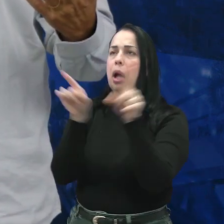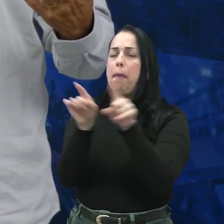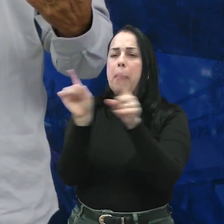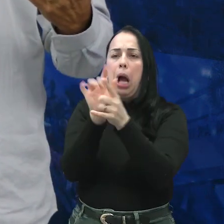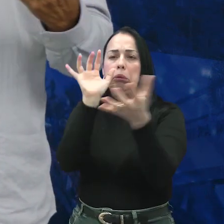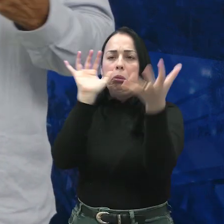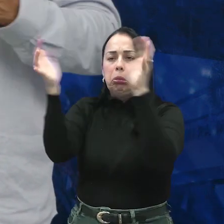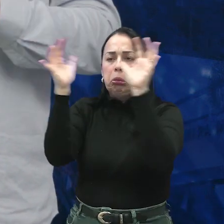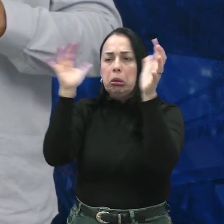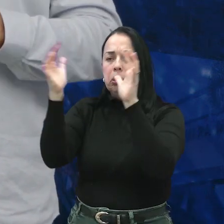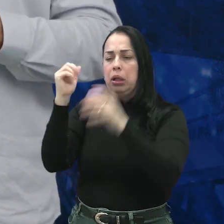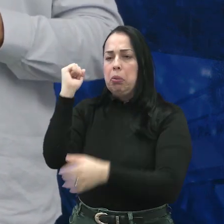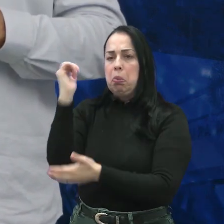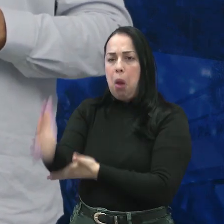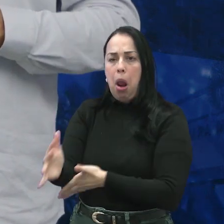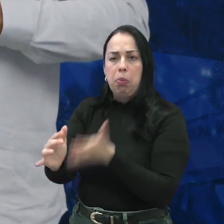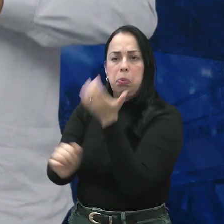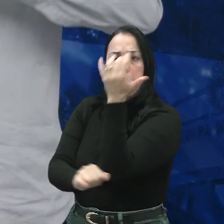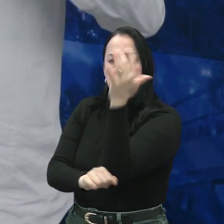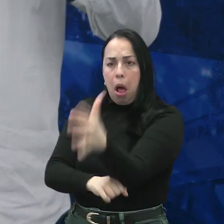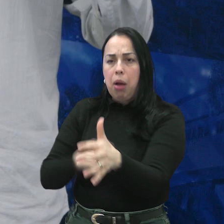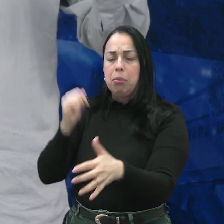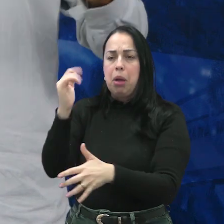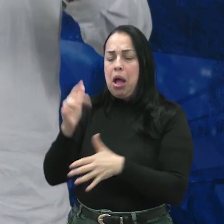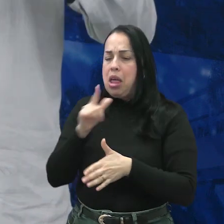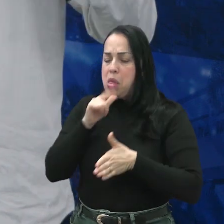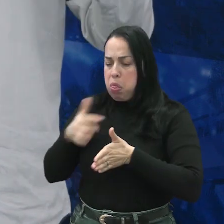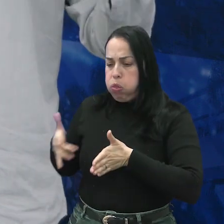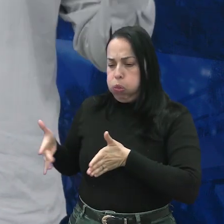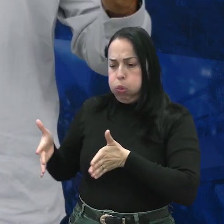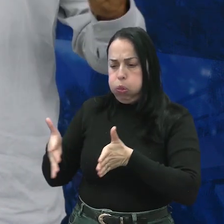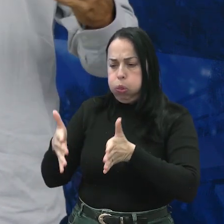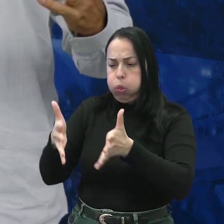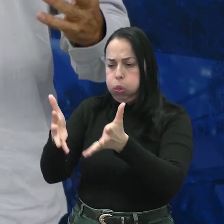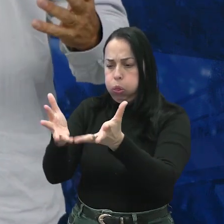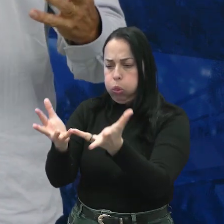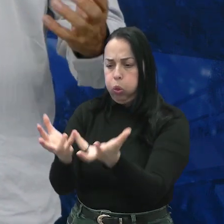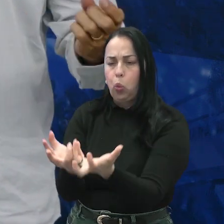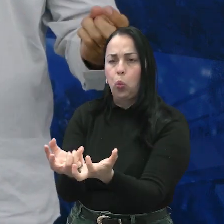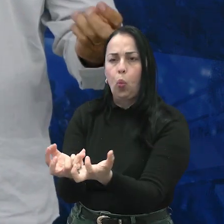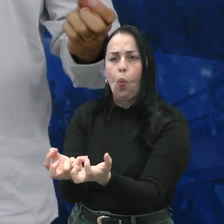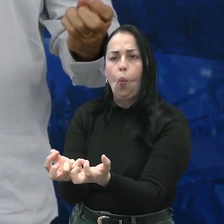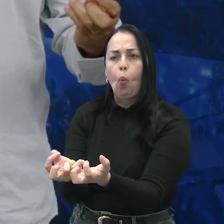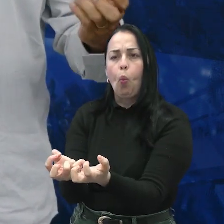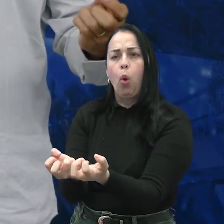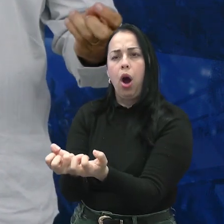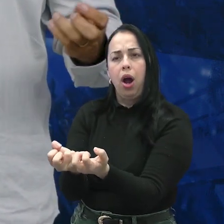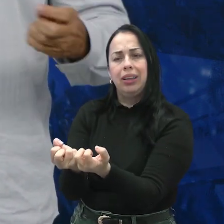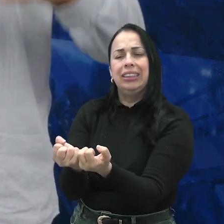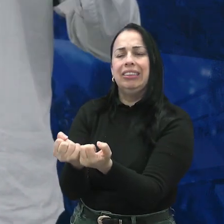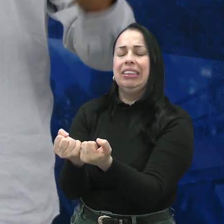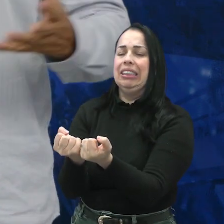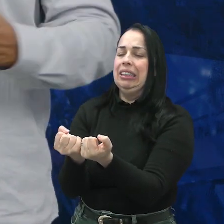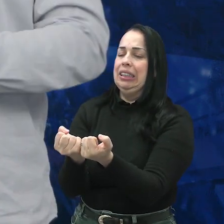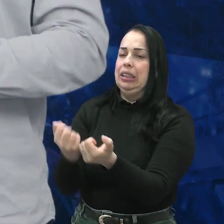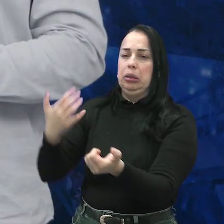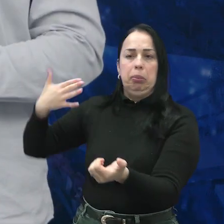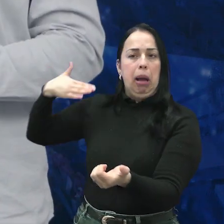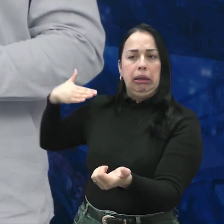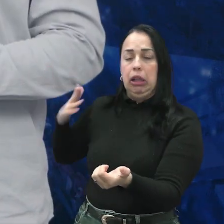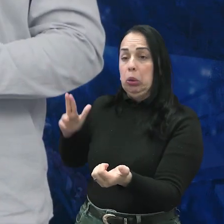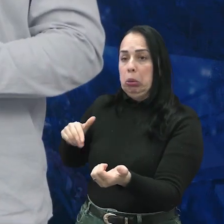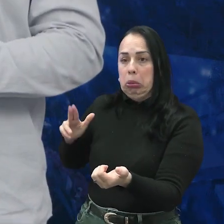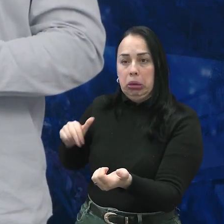extremas, fazendo com que os grandes rios, caudalosos rios da Amazônia, sequem de um jeito tão grave como nunca se viu antes